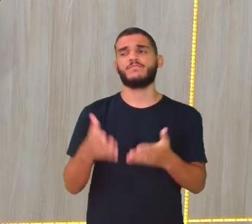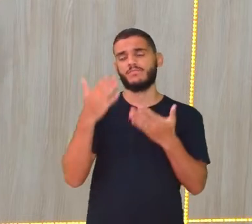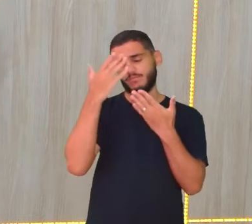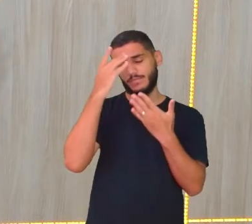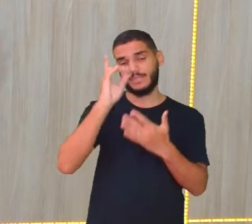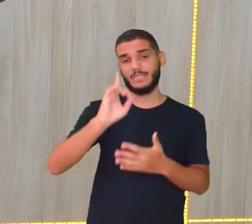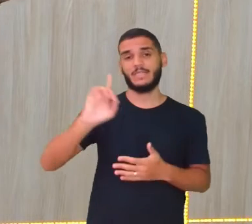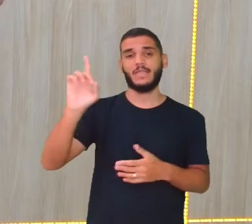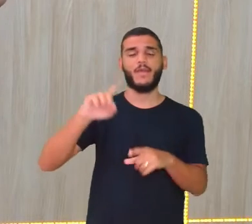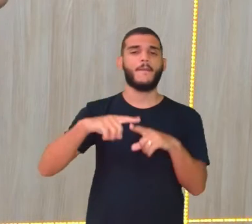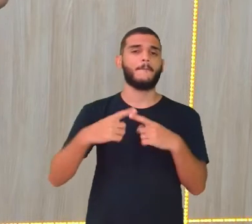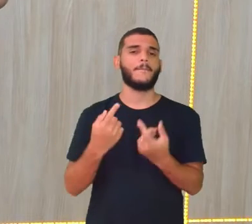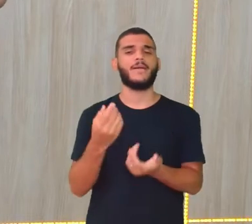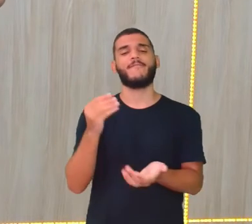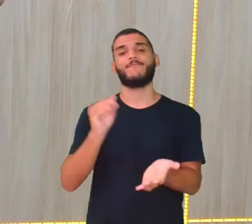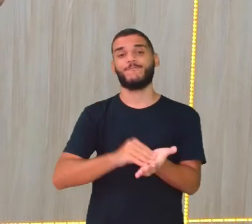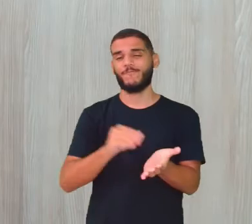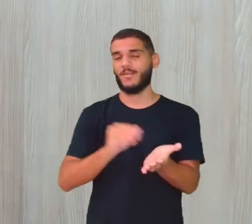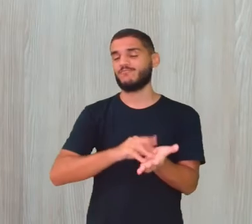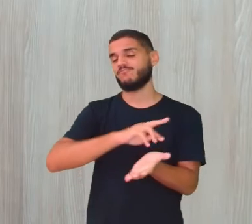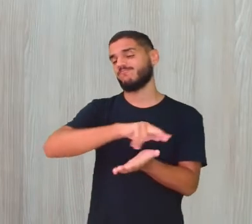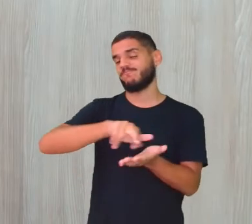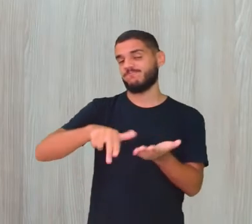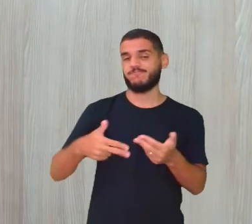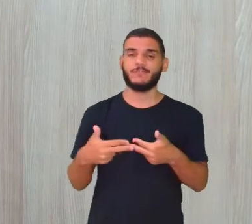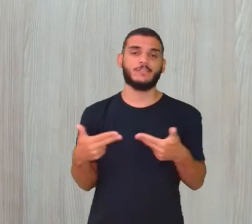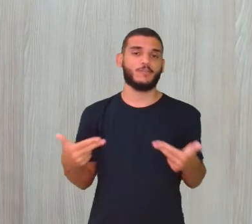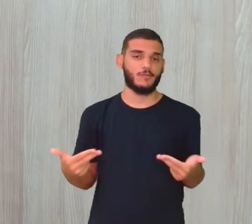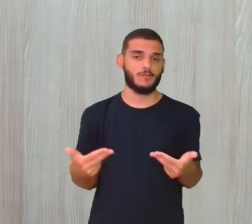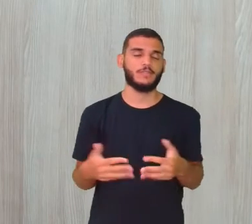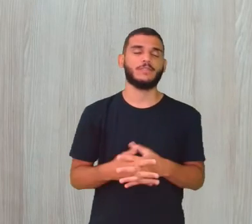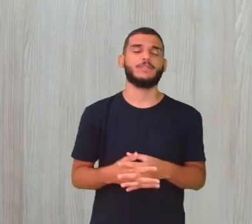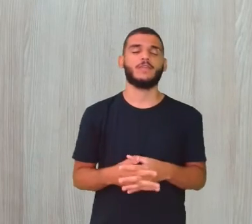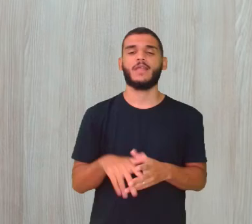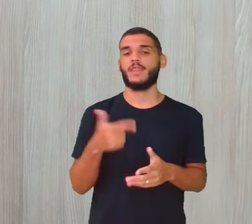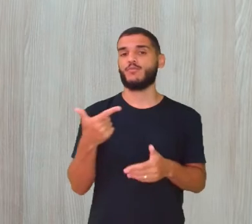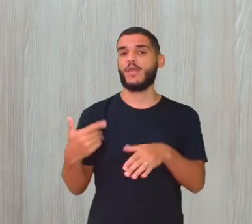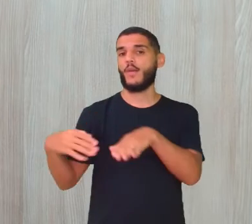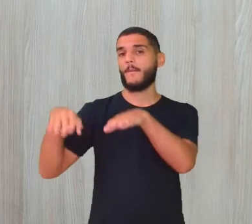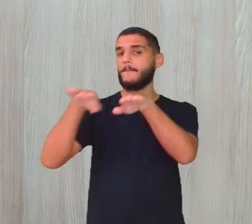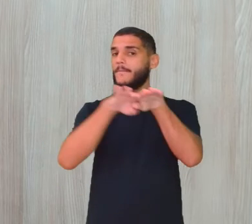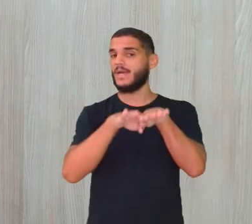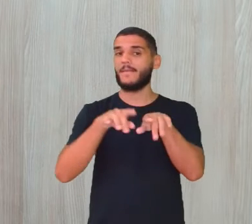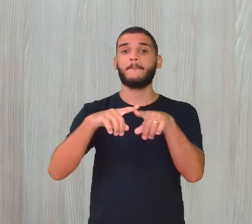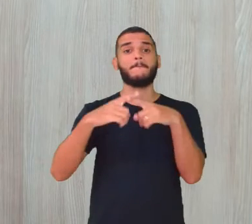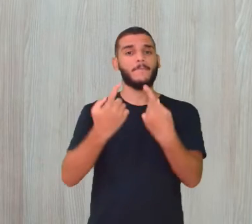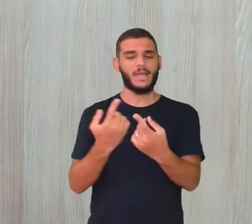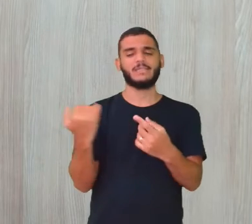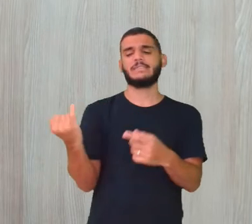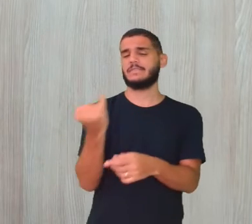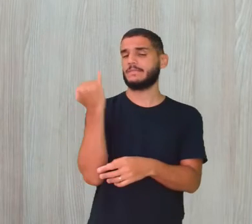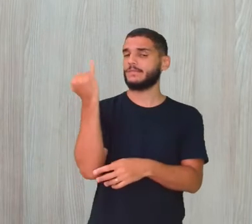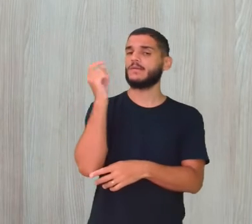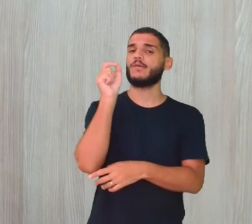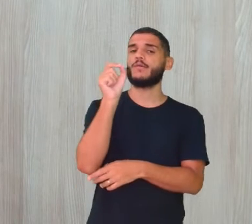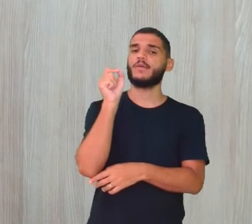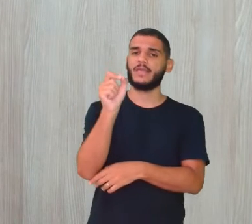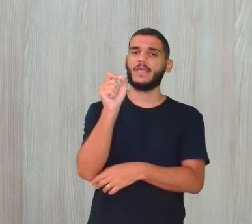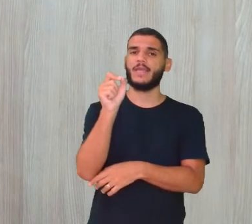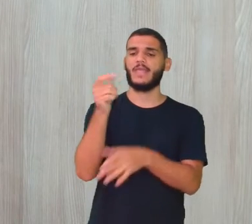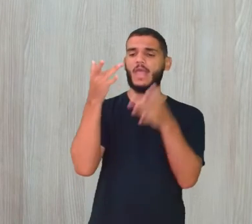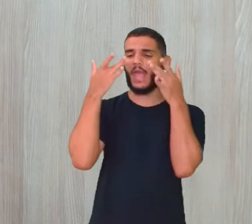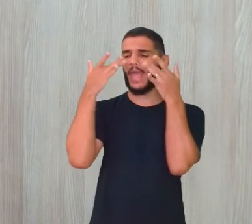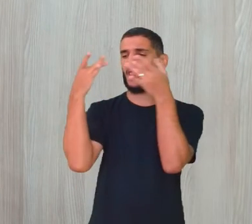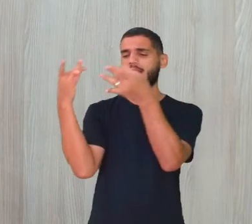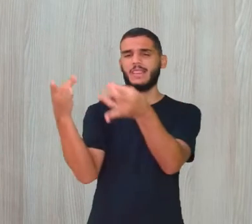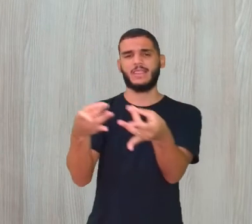não chegou no que deveria, né, prof? Exatamente, ainda não chegamos no ideal e por isso a importância da gente estar chamando a